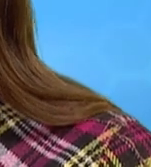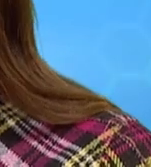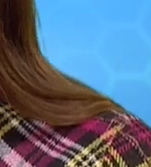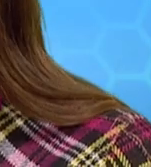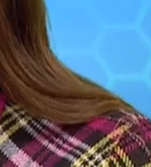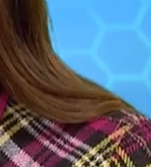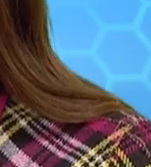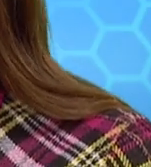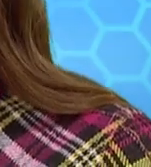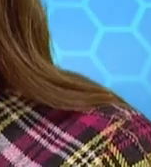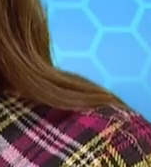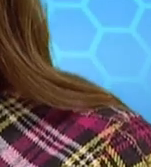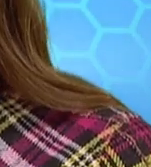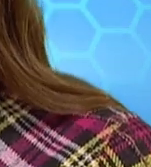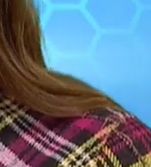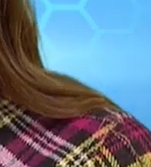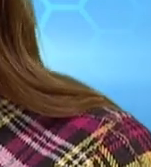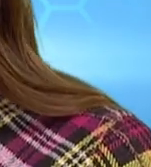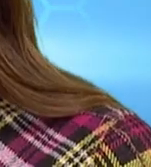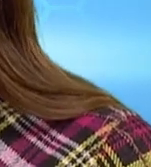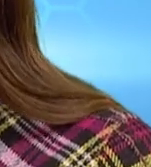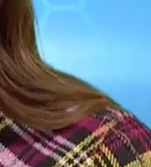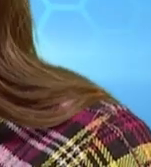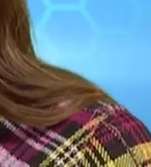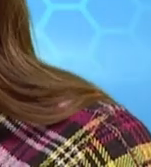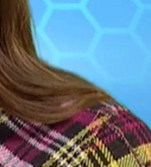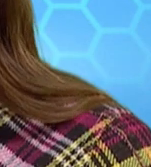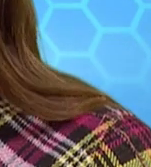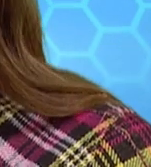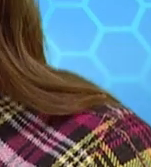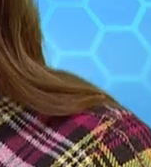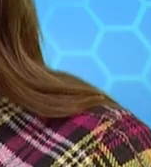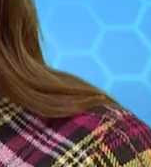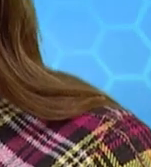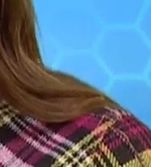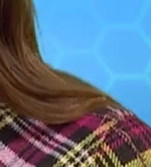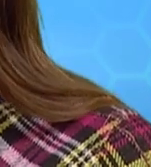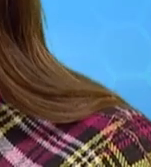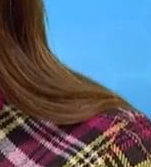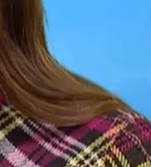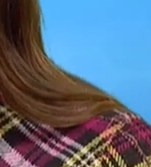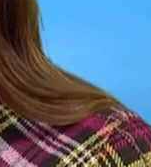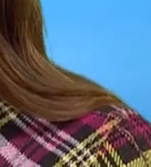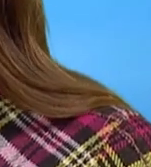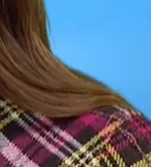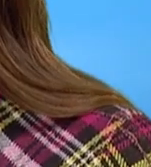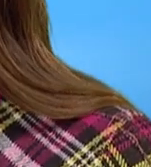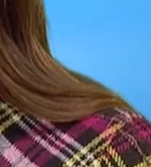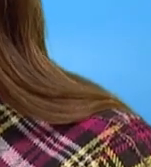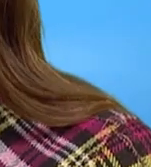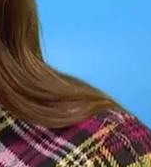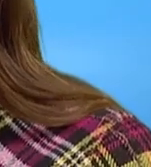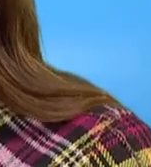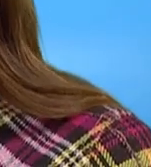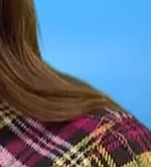ator António Fonseca, que escolheu um local de belas memórias, não só para ele, mas por certo para muitos outros. Venham